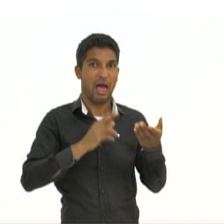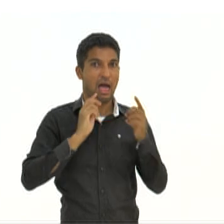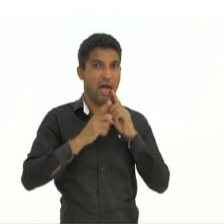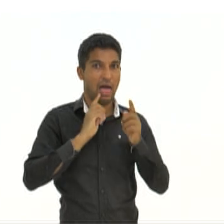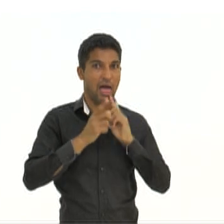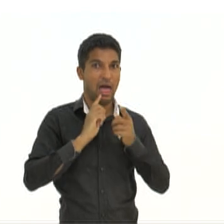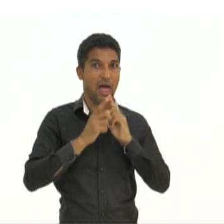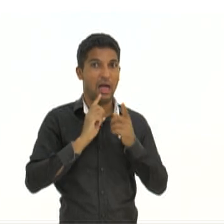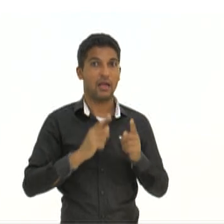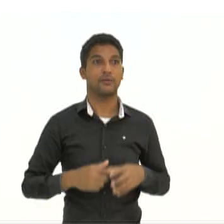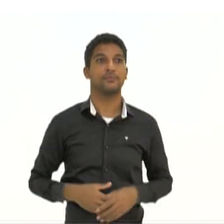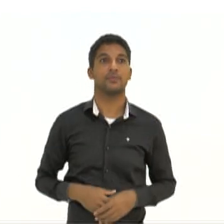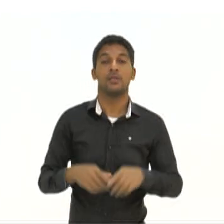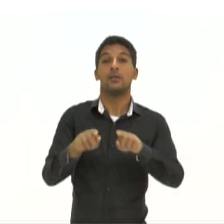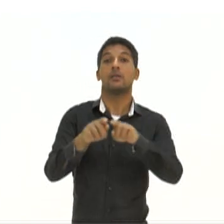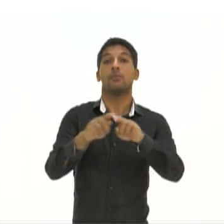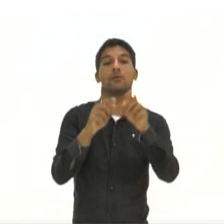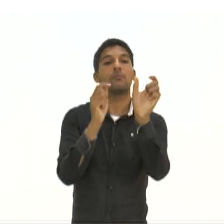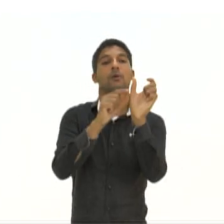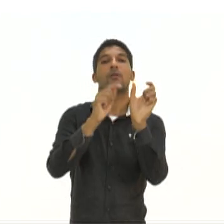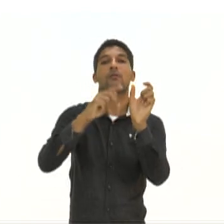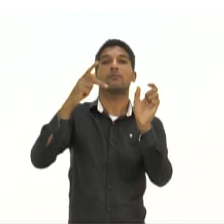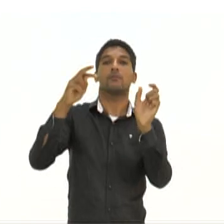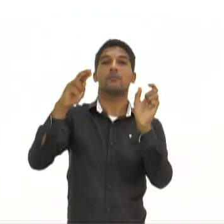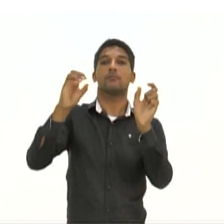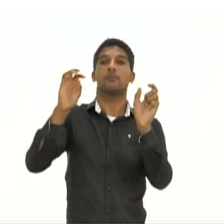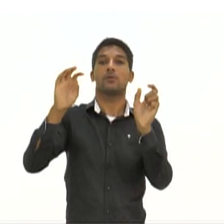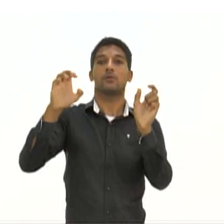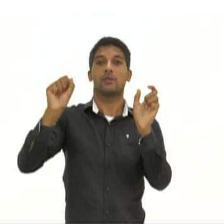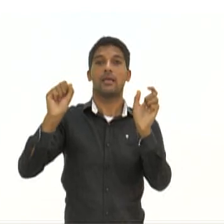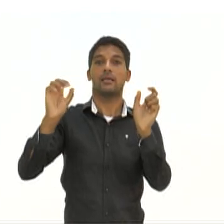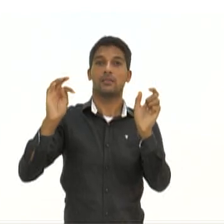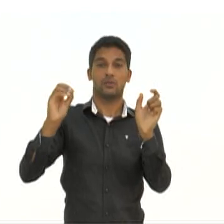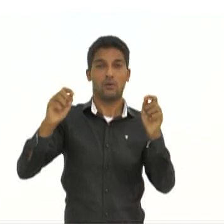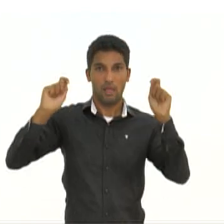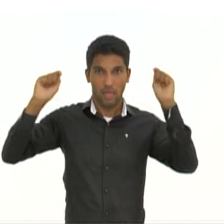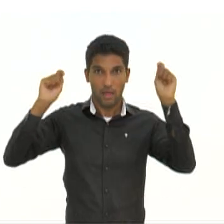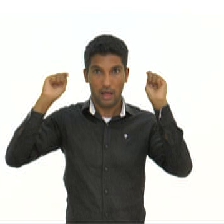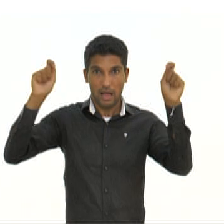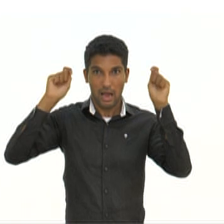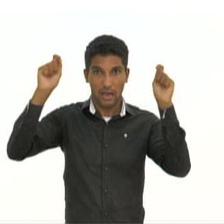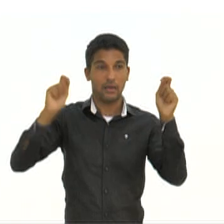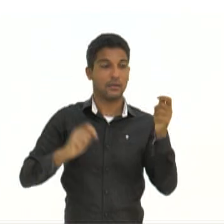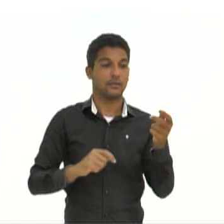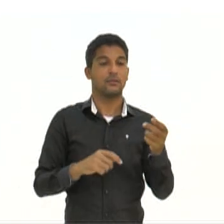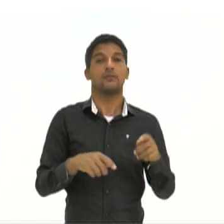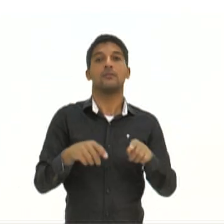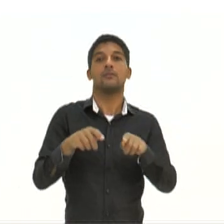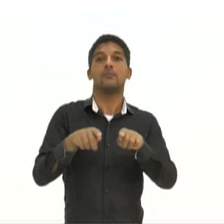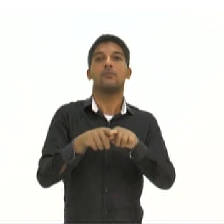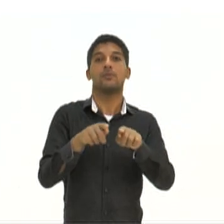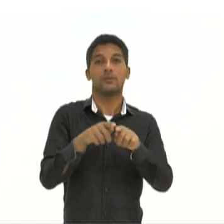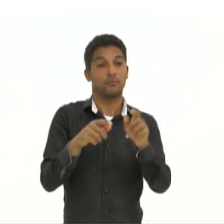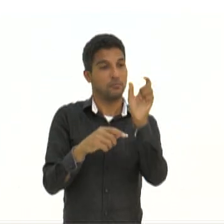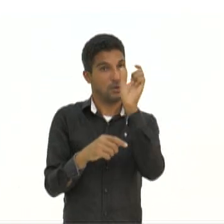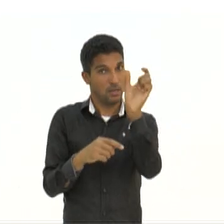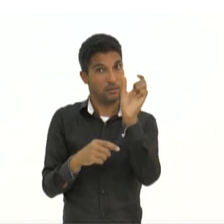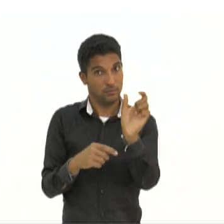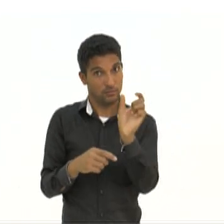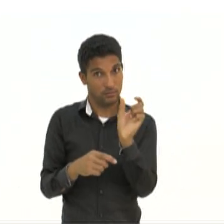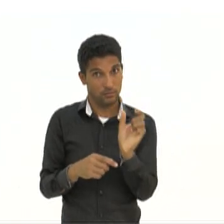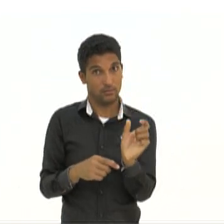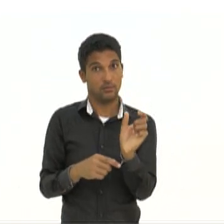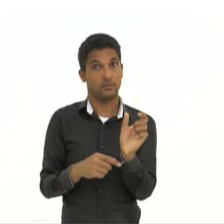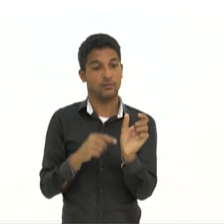reclamação a palavra protesto, ação de contradizer, de se opor através de palavras. Então, por meio de palavras,